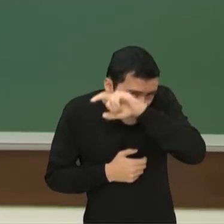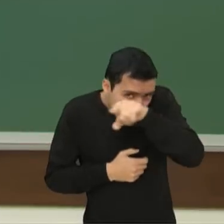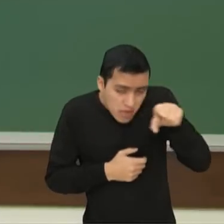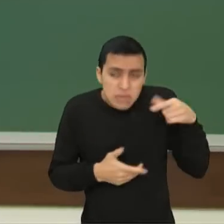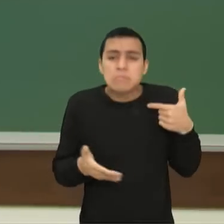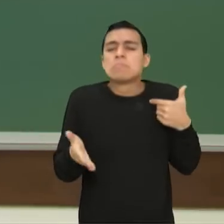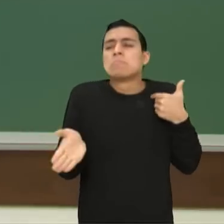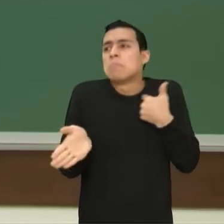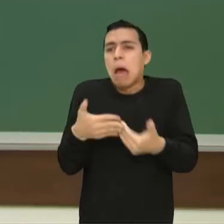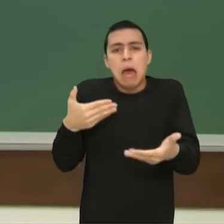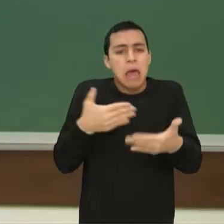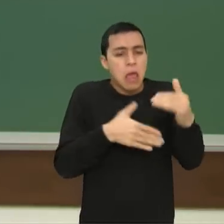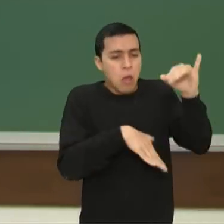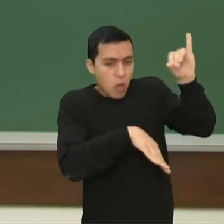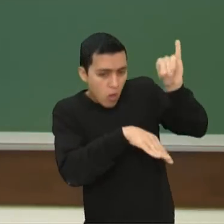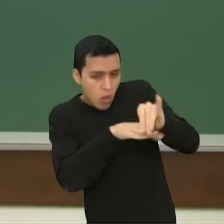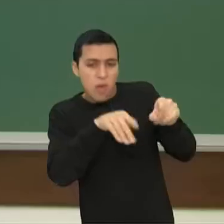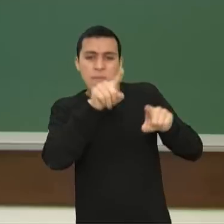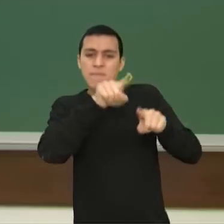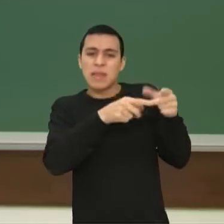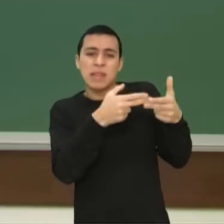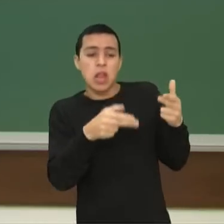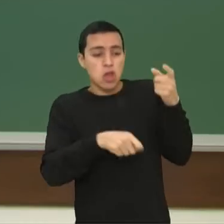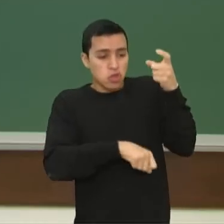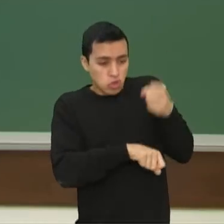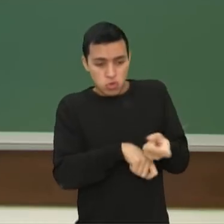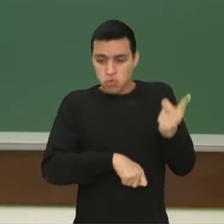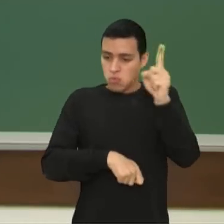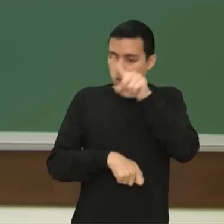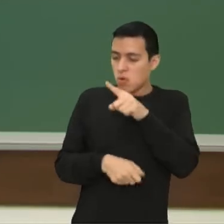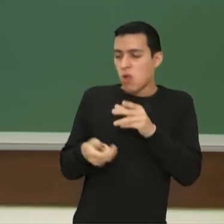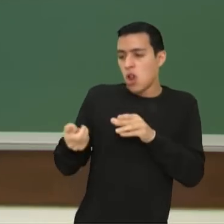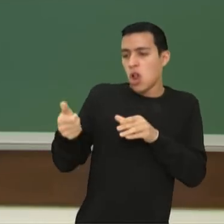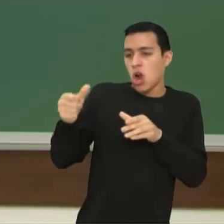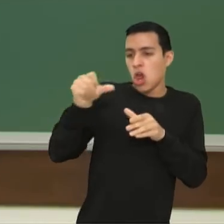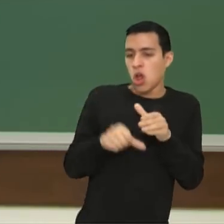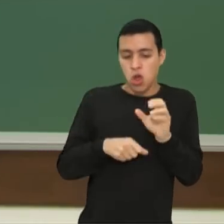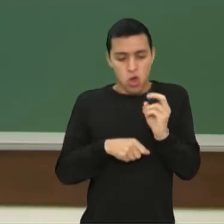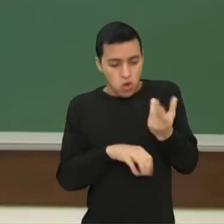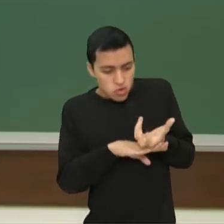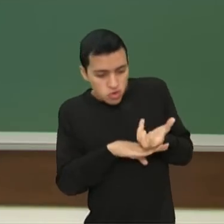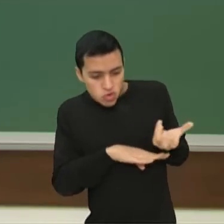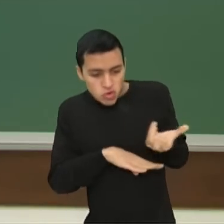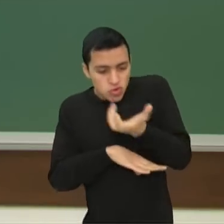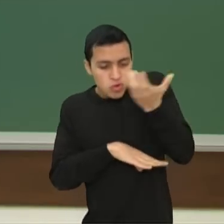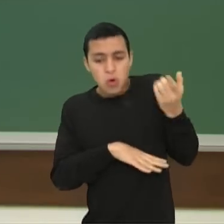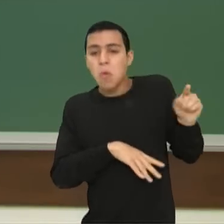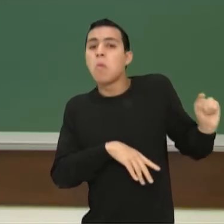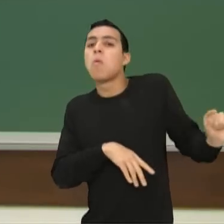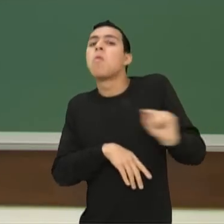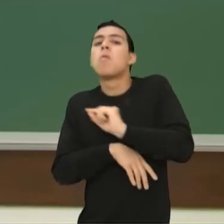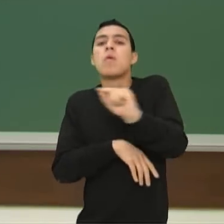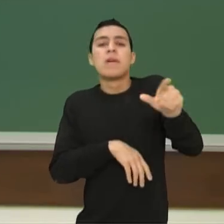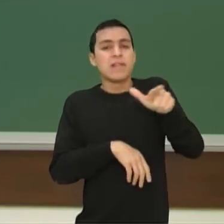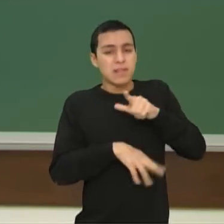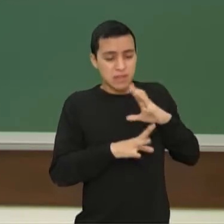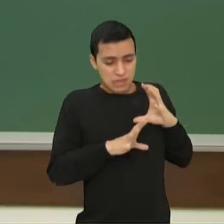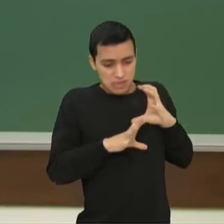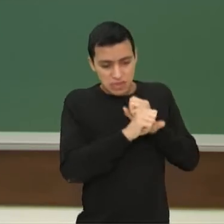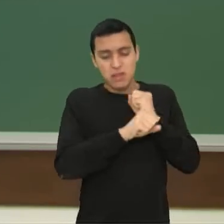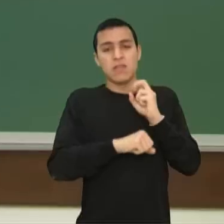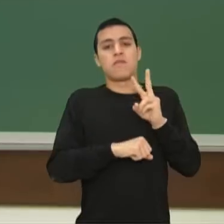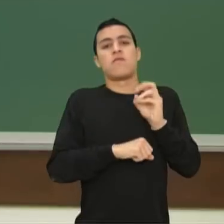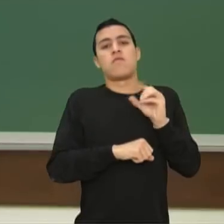do objeto, do material, se ele é sólido, se ele é líquido ou se ele é gasoso, ele tem volume,